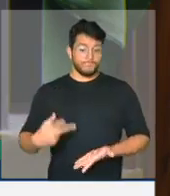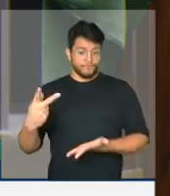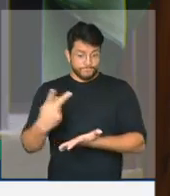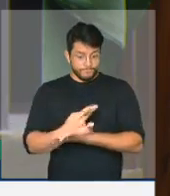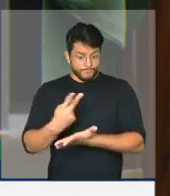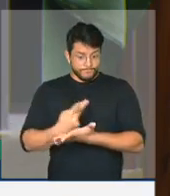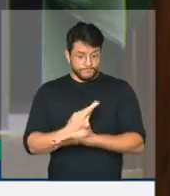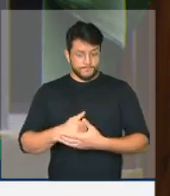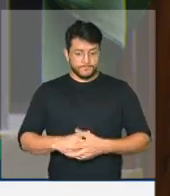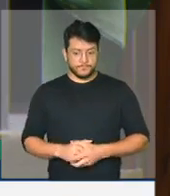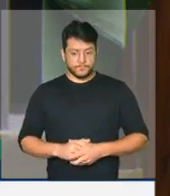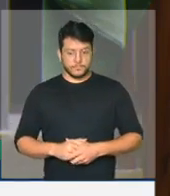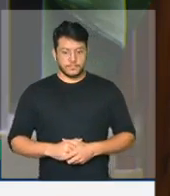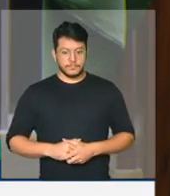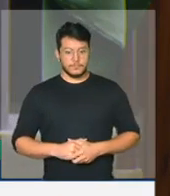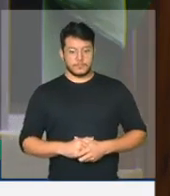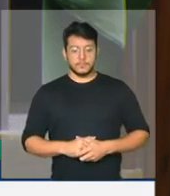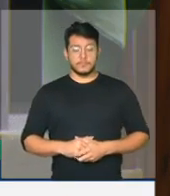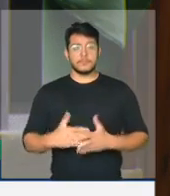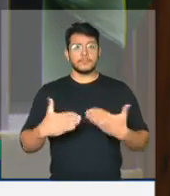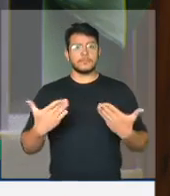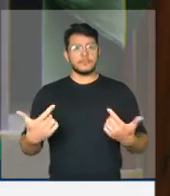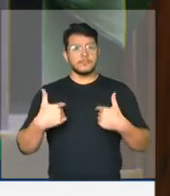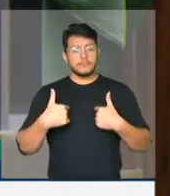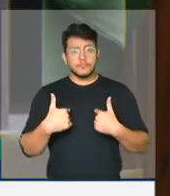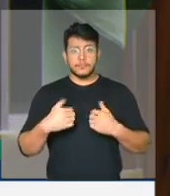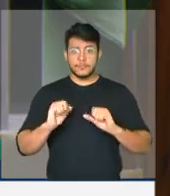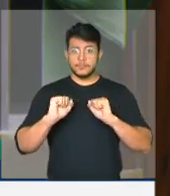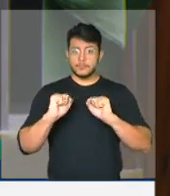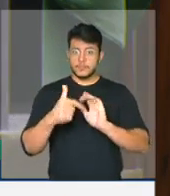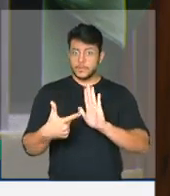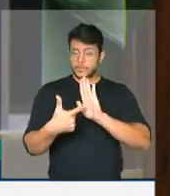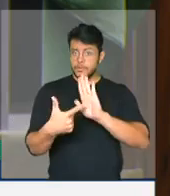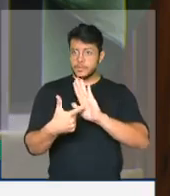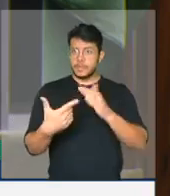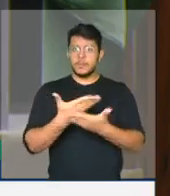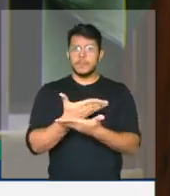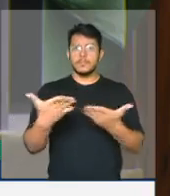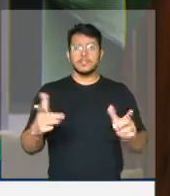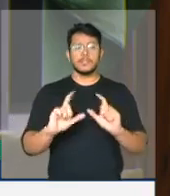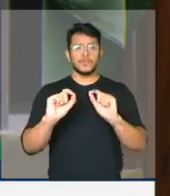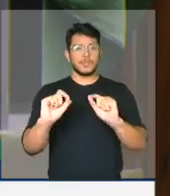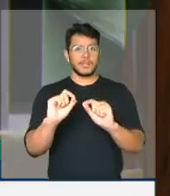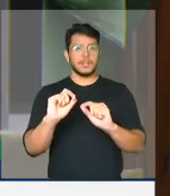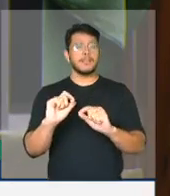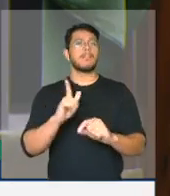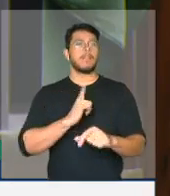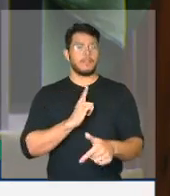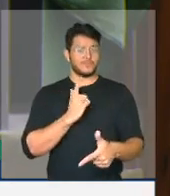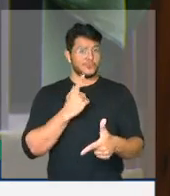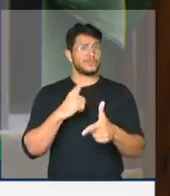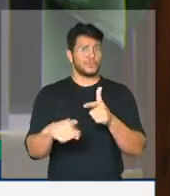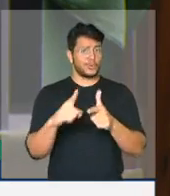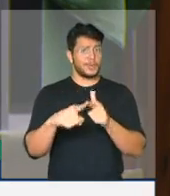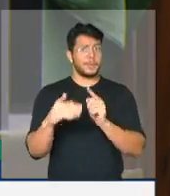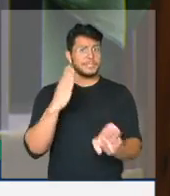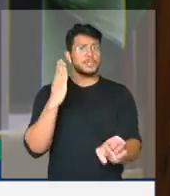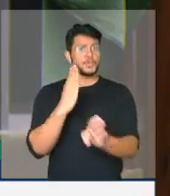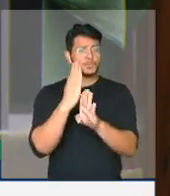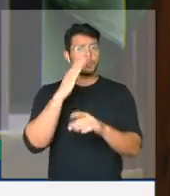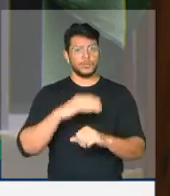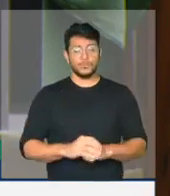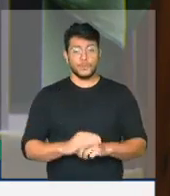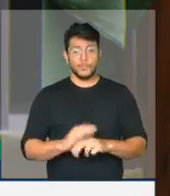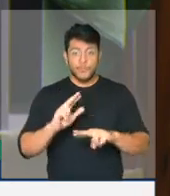República, deputado Erundina, porque ele foi pego um batom na cueca, foi pego na